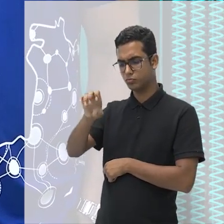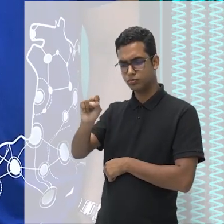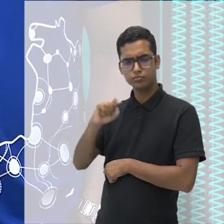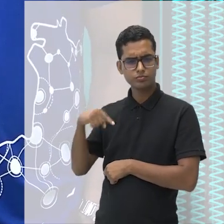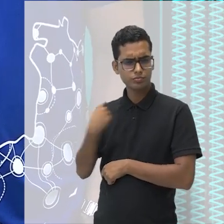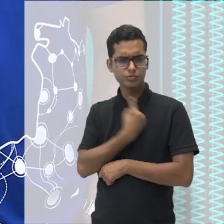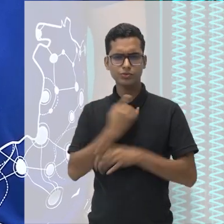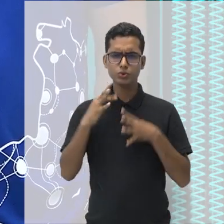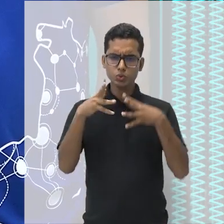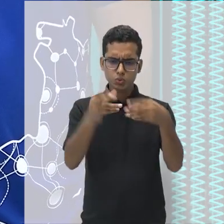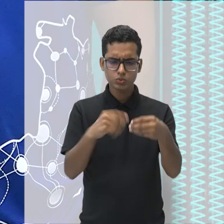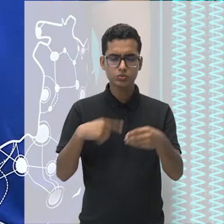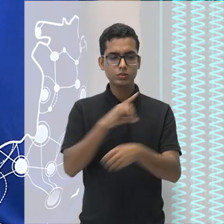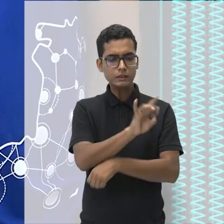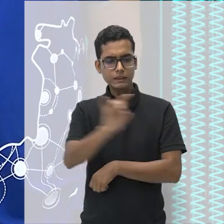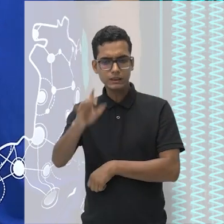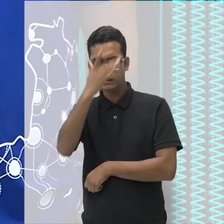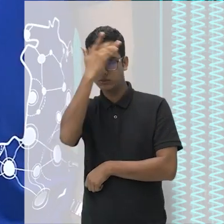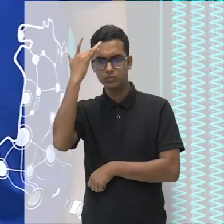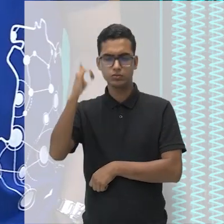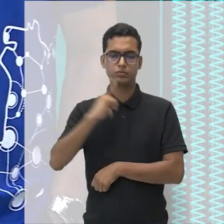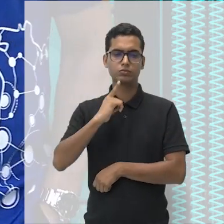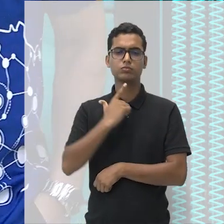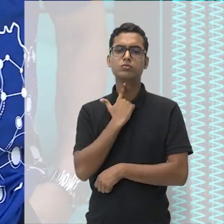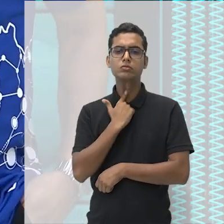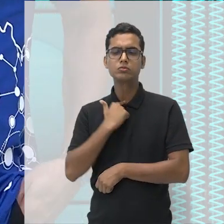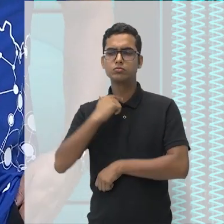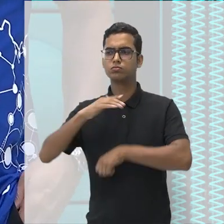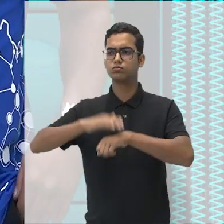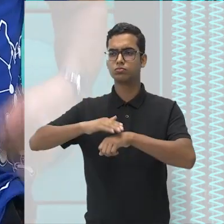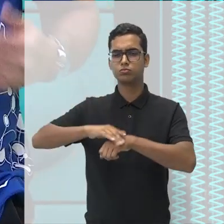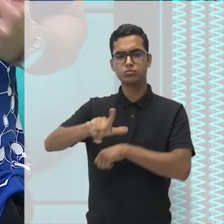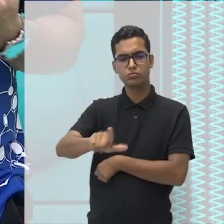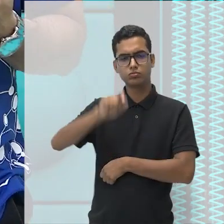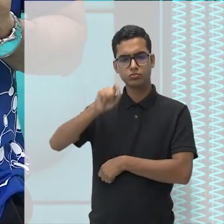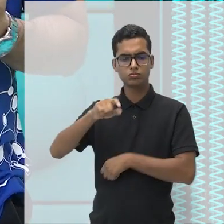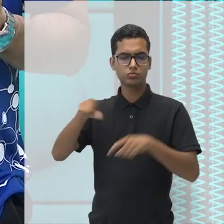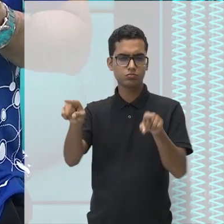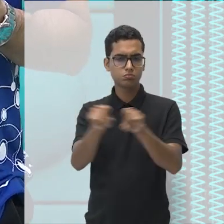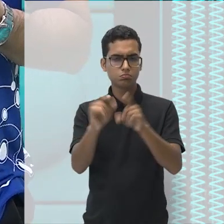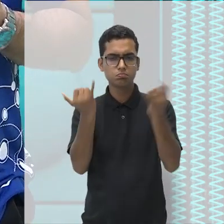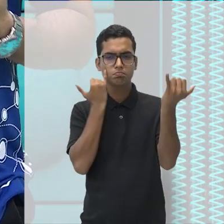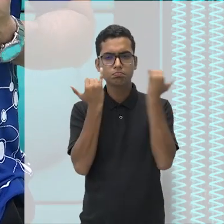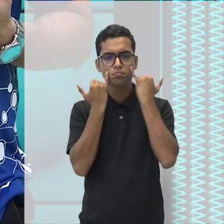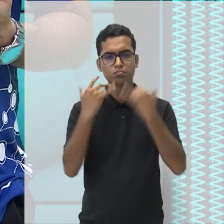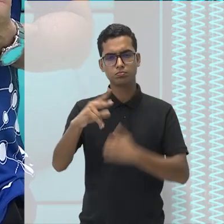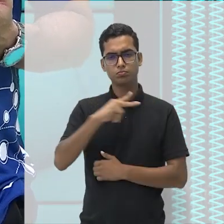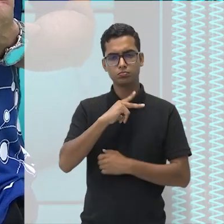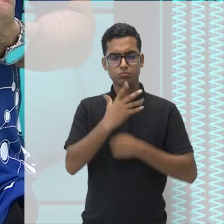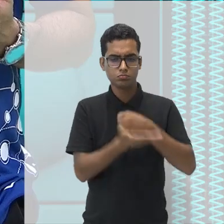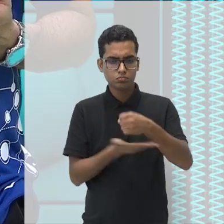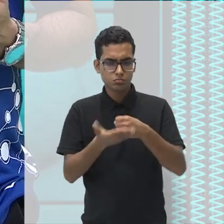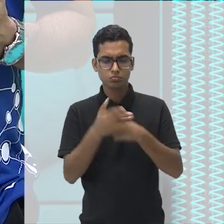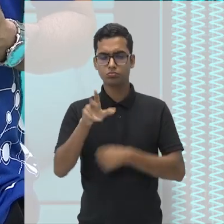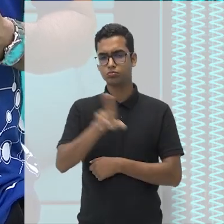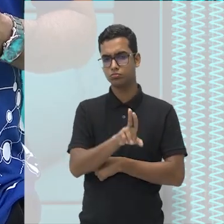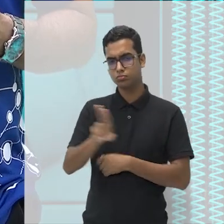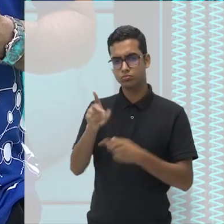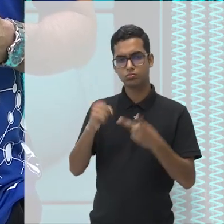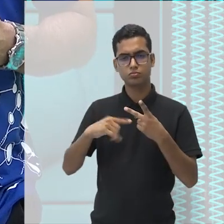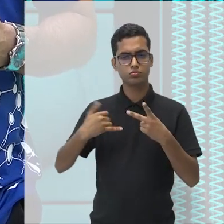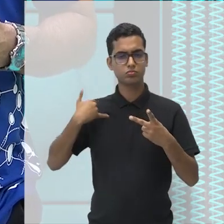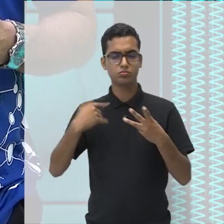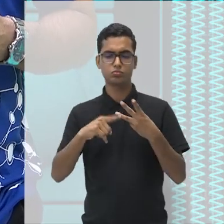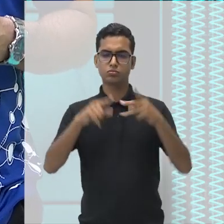as nossas. Então, nesse aspecto, quando a gente está falando nossa própria informação, né? Nós já falamos aí informações básicas, né? Como nome,